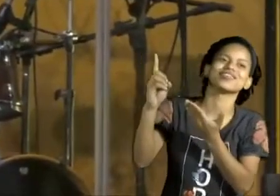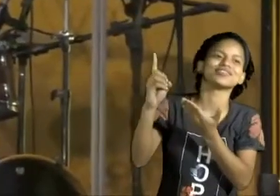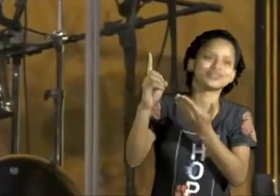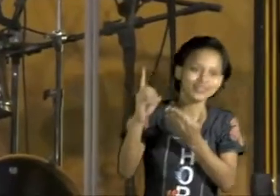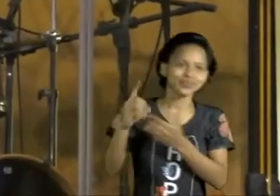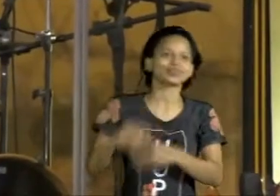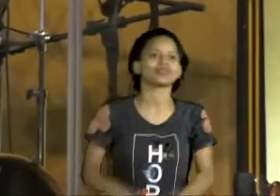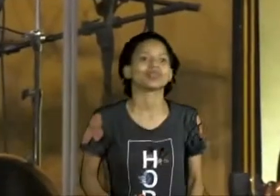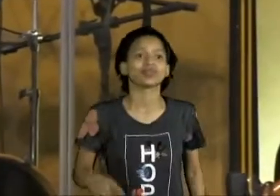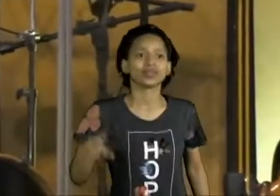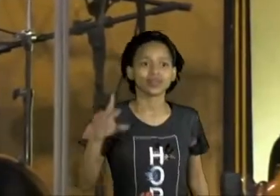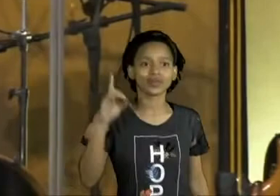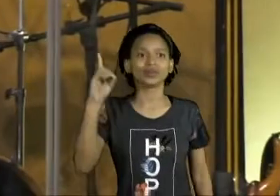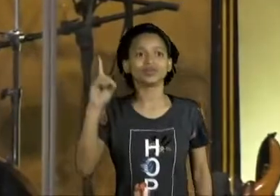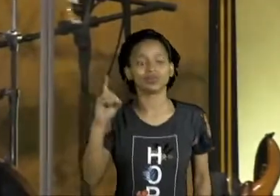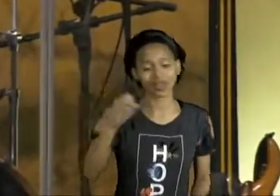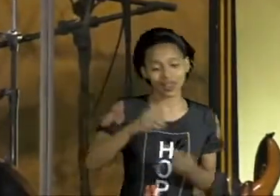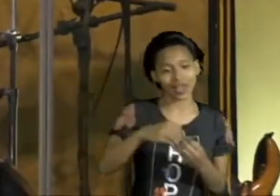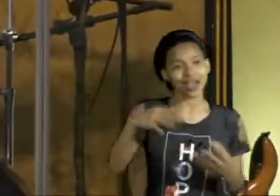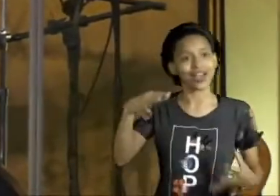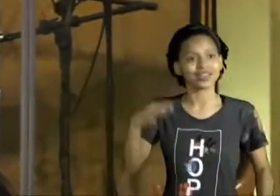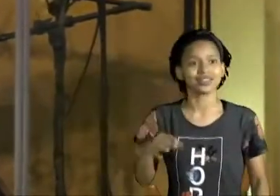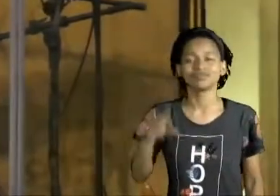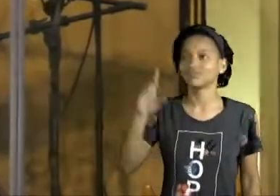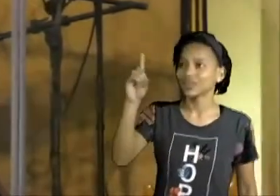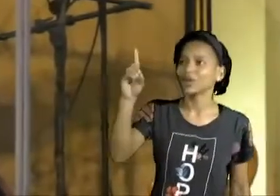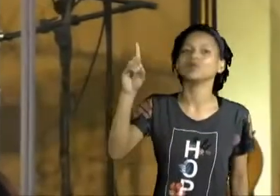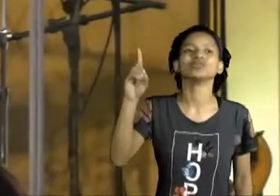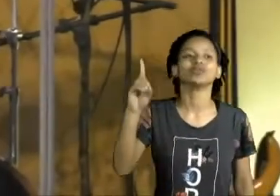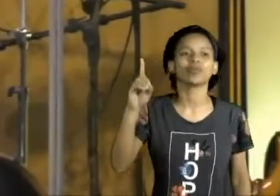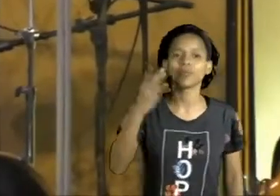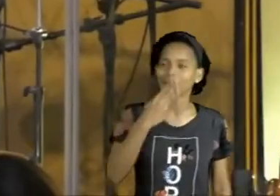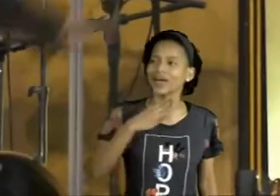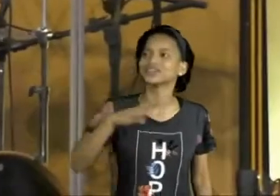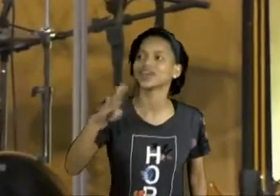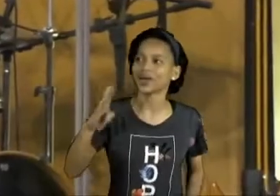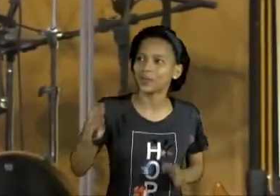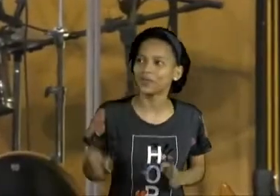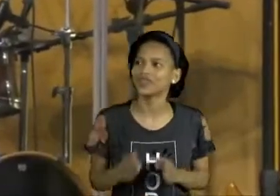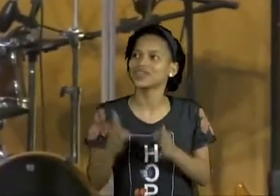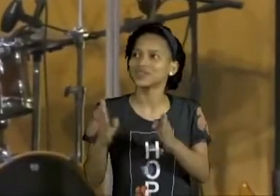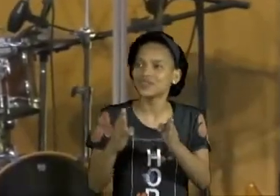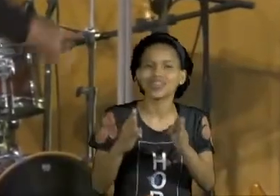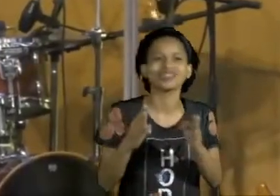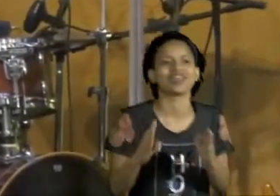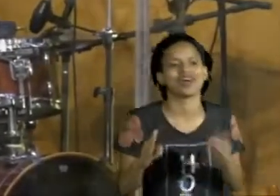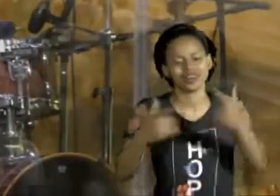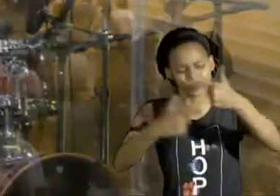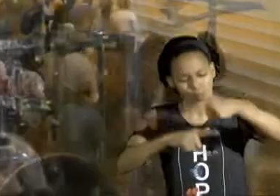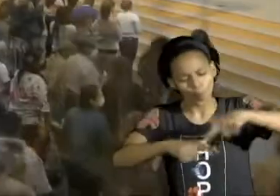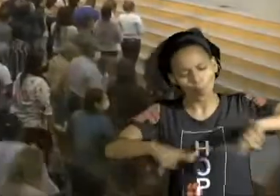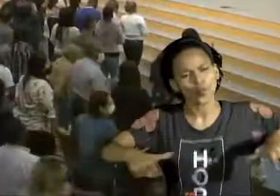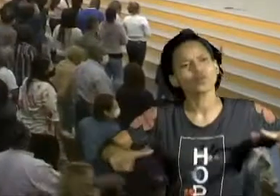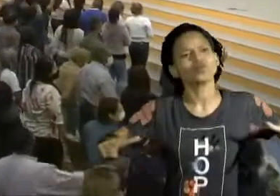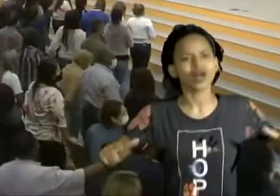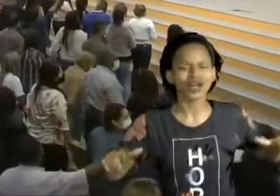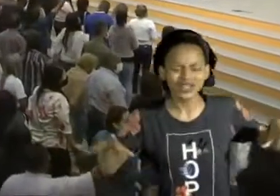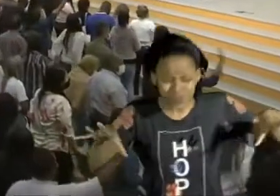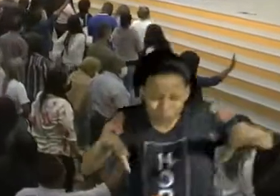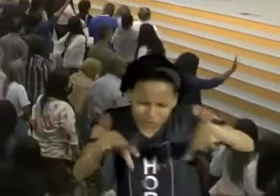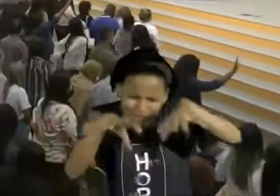Meu Deus é Deus de milagres, Deus de promessas. Caminho no deserto, luz